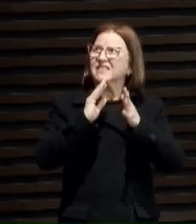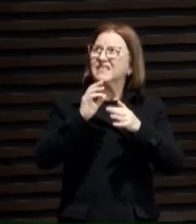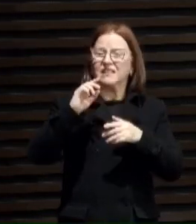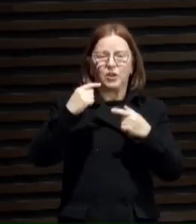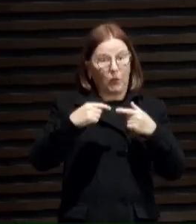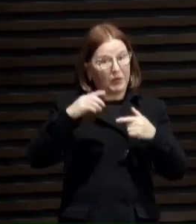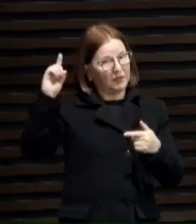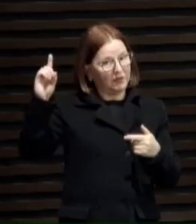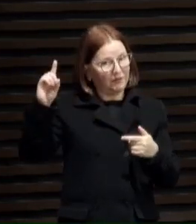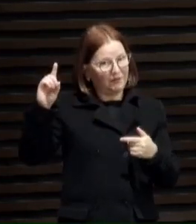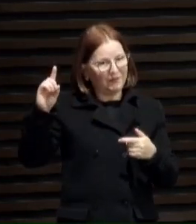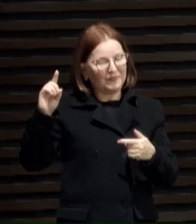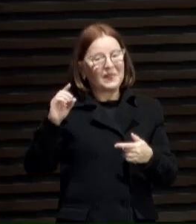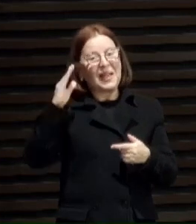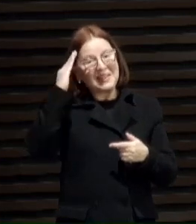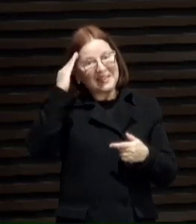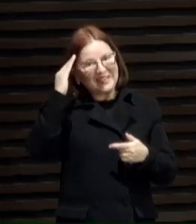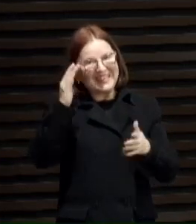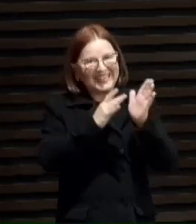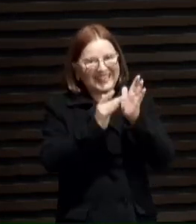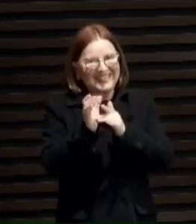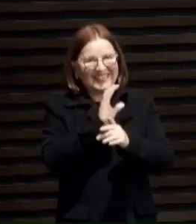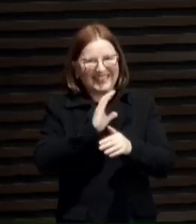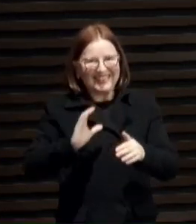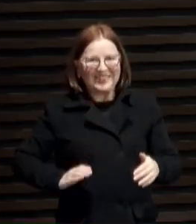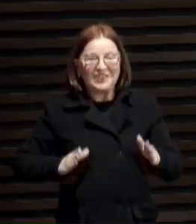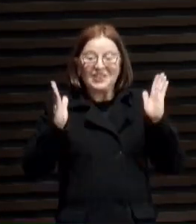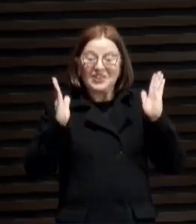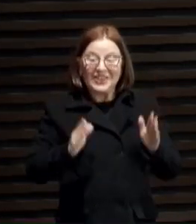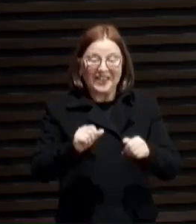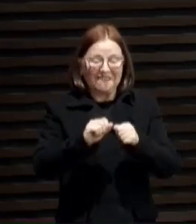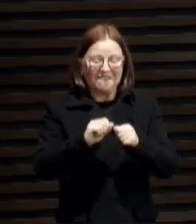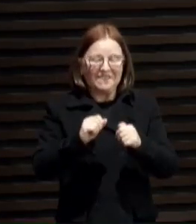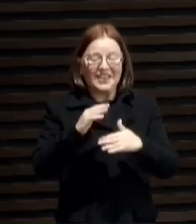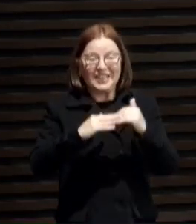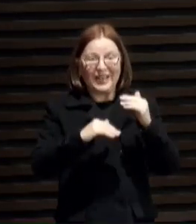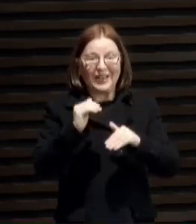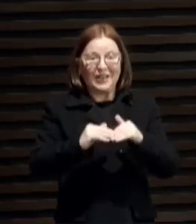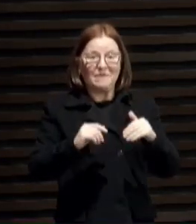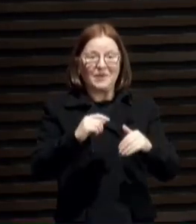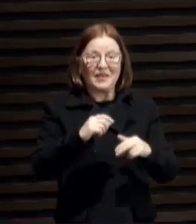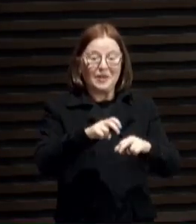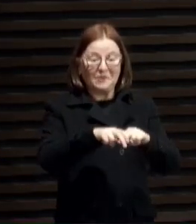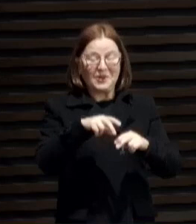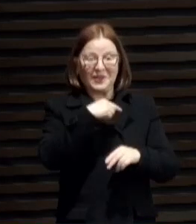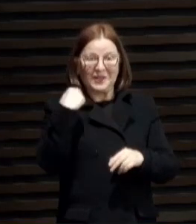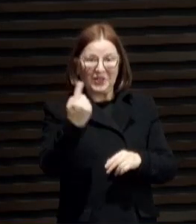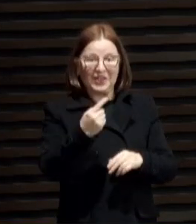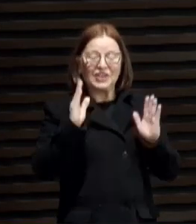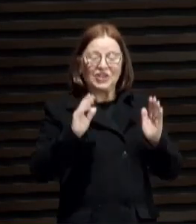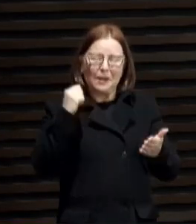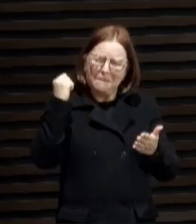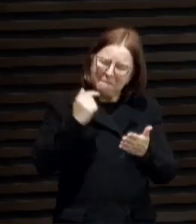que Jesus Cristo já fez toda a obra em nosso favor. Ele já pagou todo o preço que precisava ser